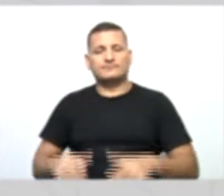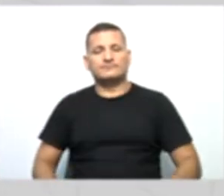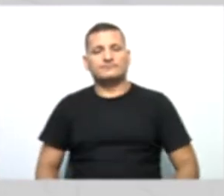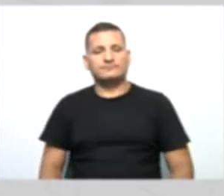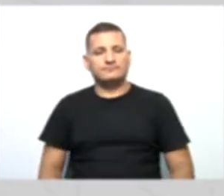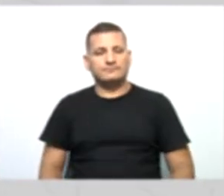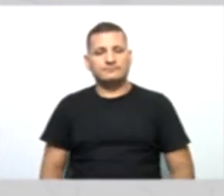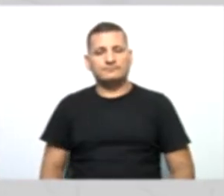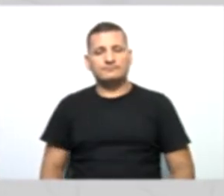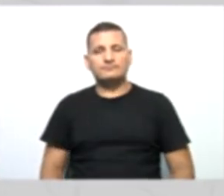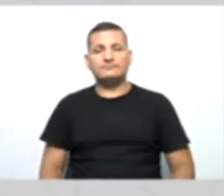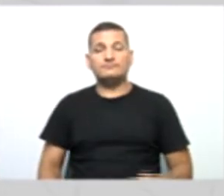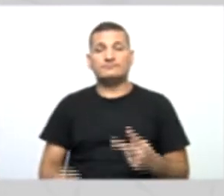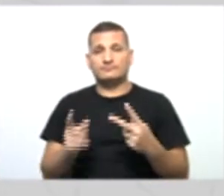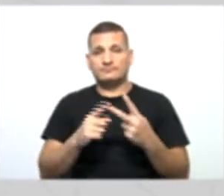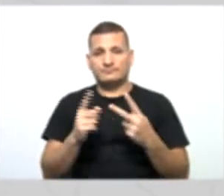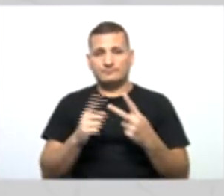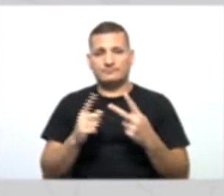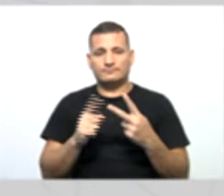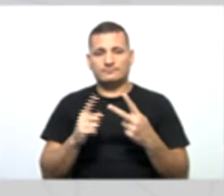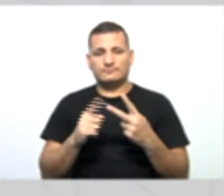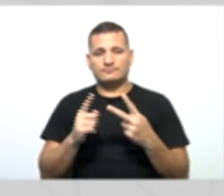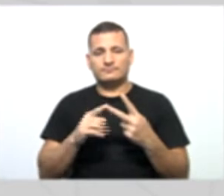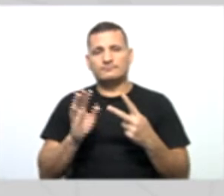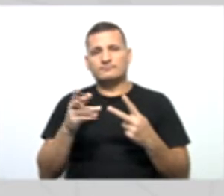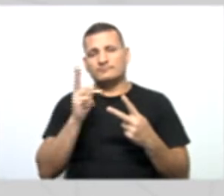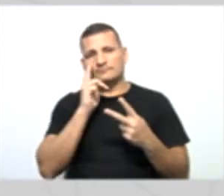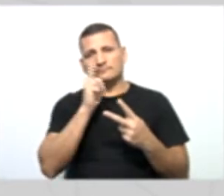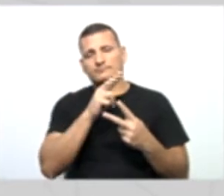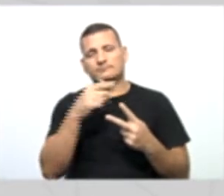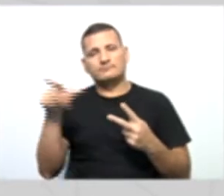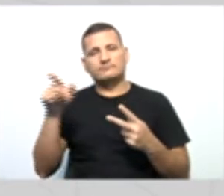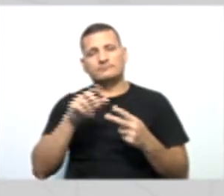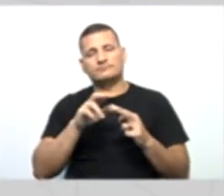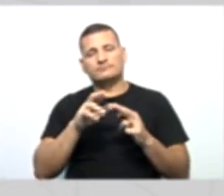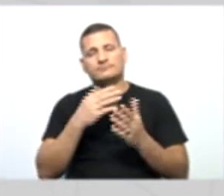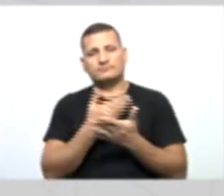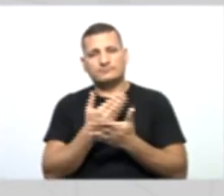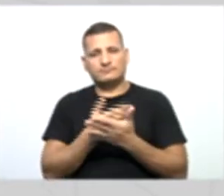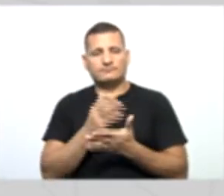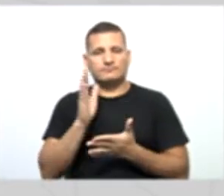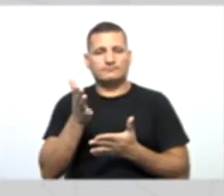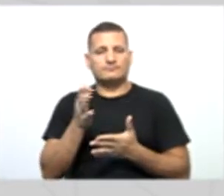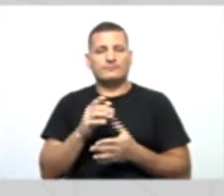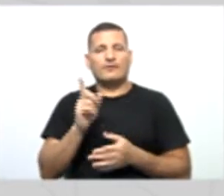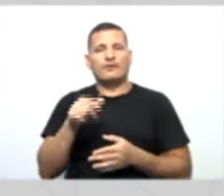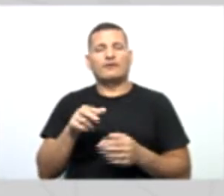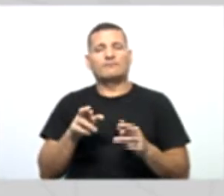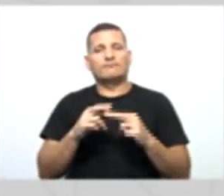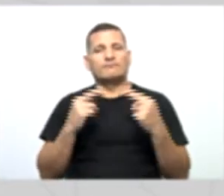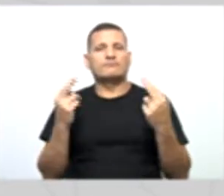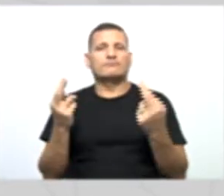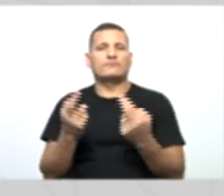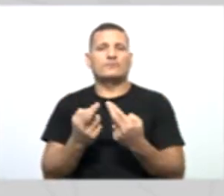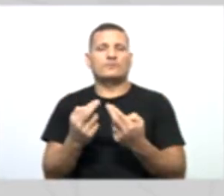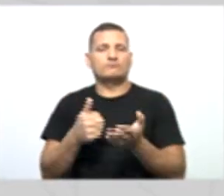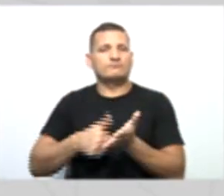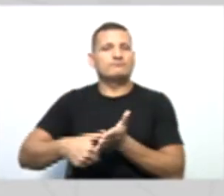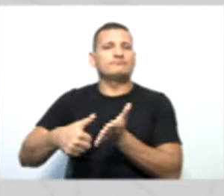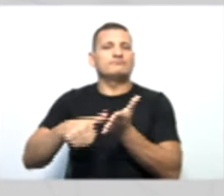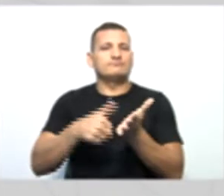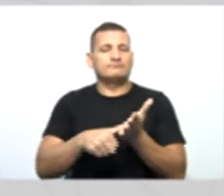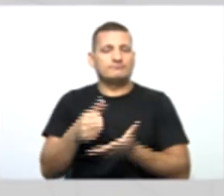Segundo elemento, que a gente já ouviu em outras aulas, é a governança.